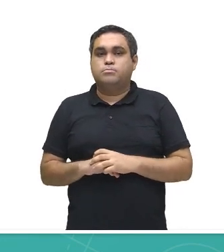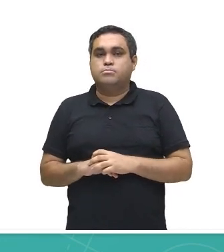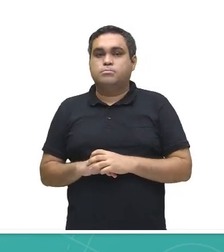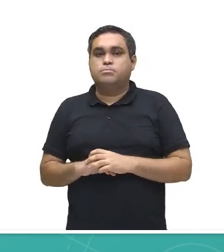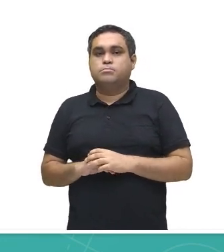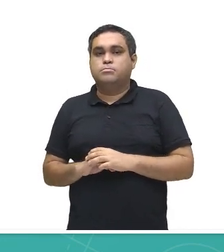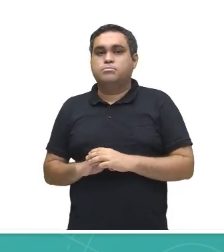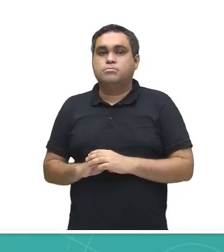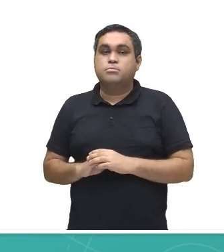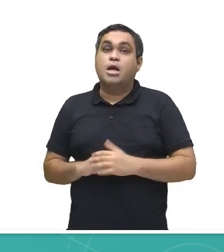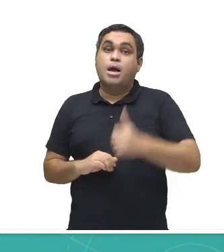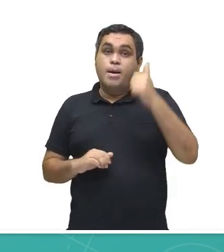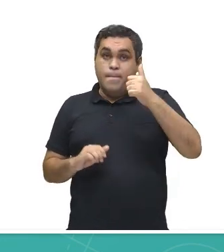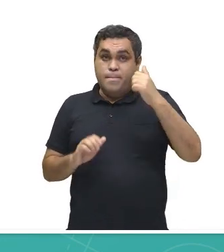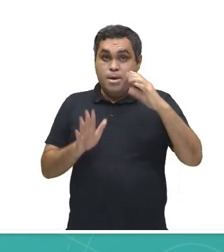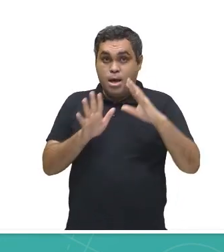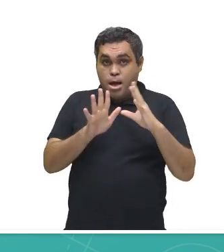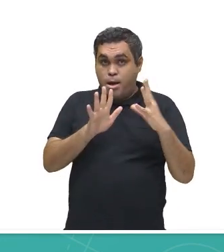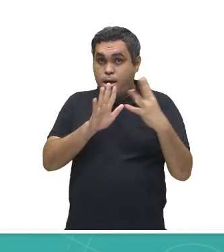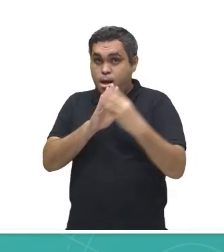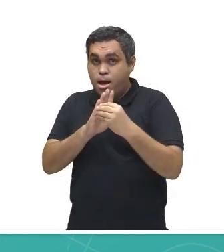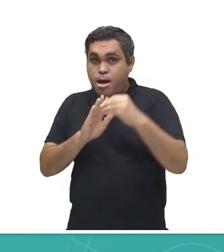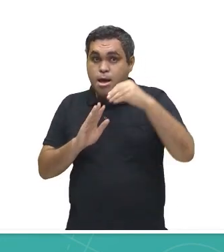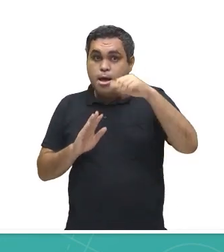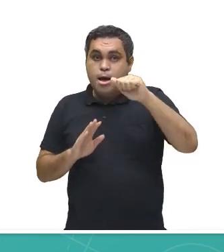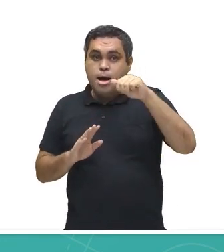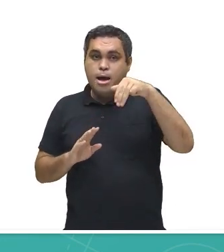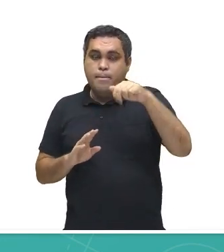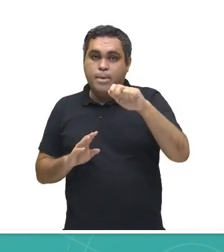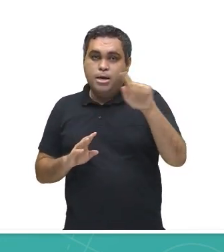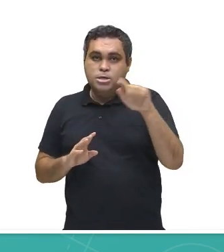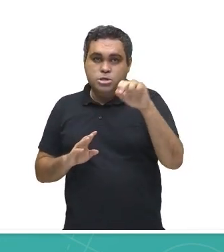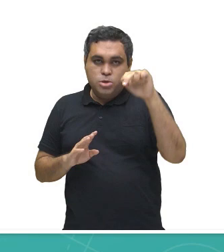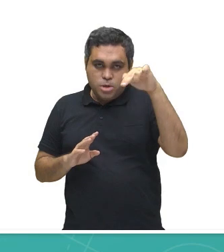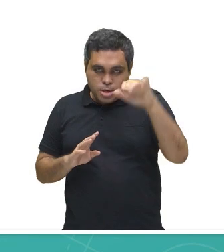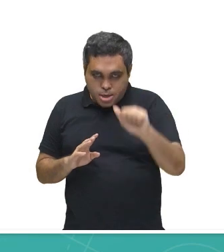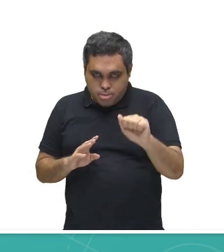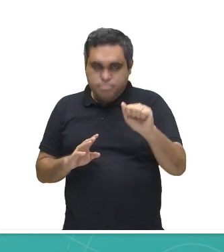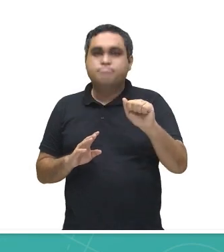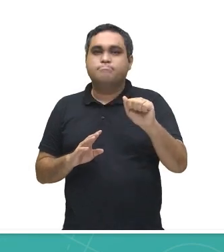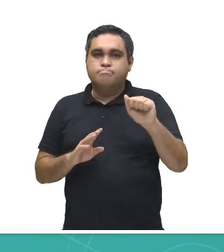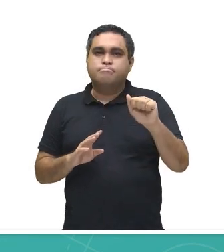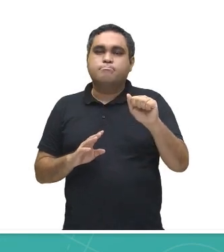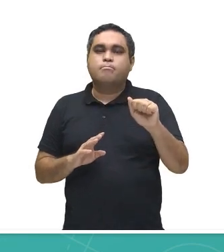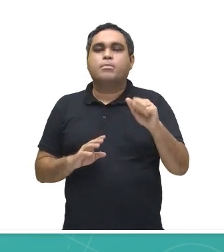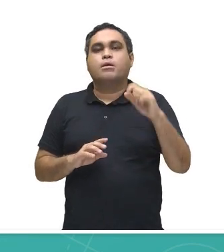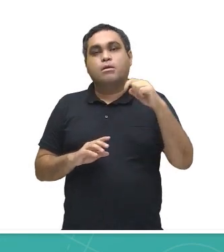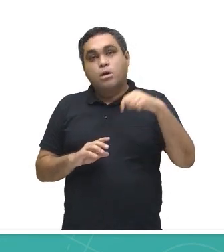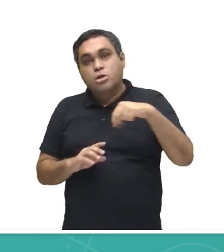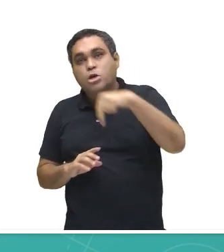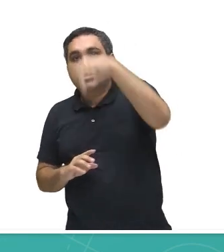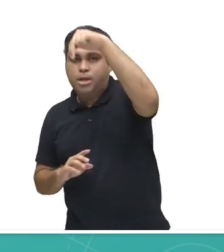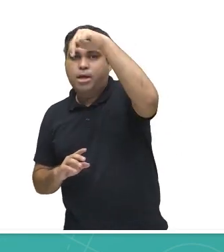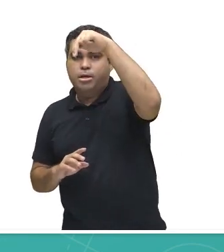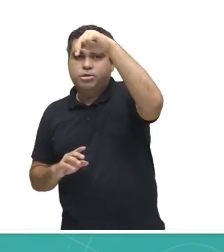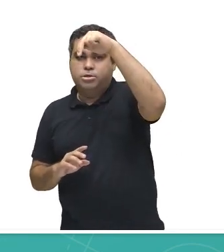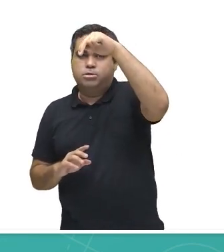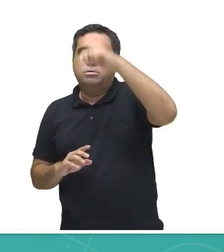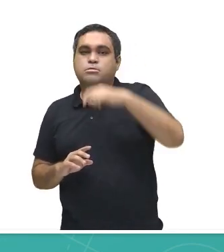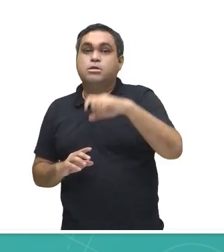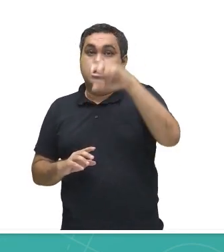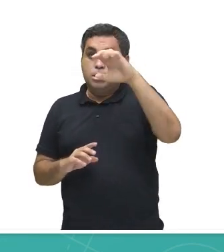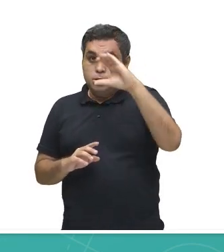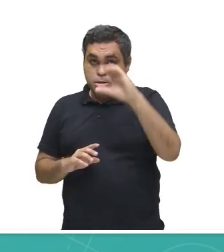divisões, tá? Entre um estado e outro. O que a gente vai observar? A gente observa que